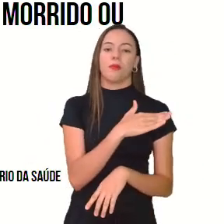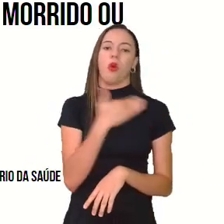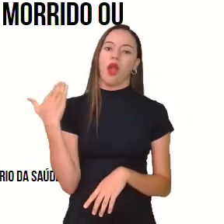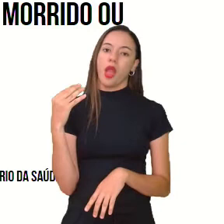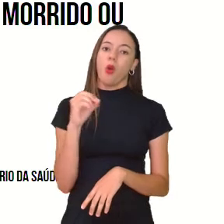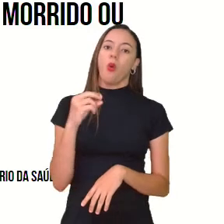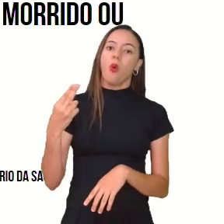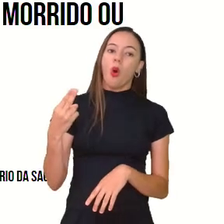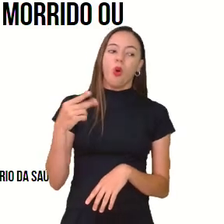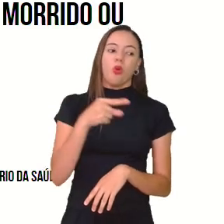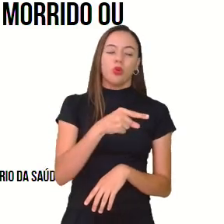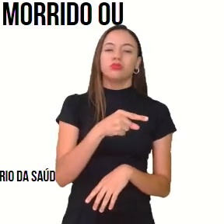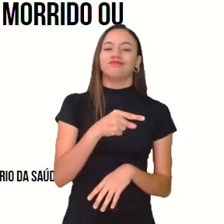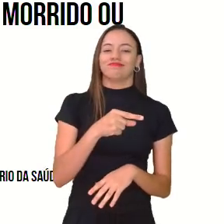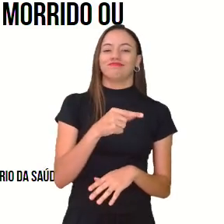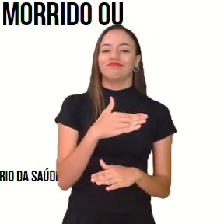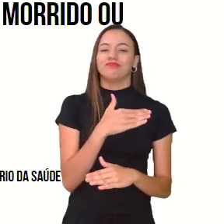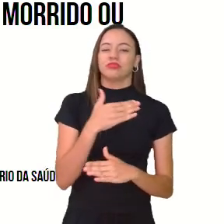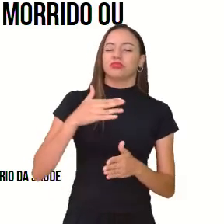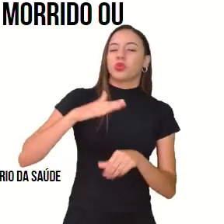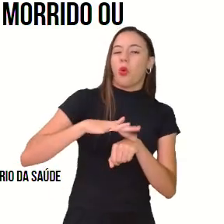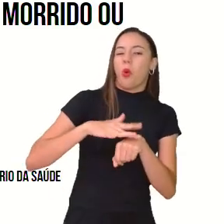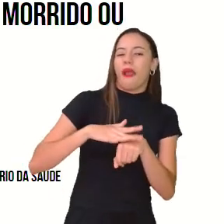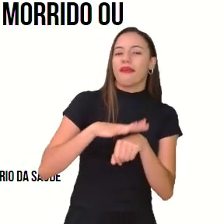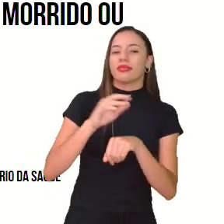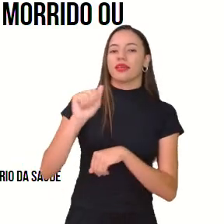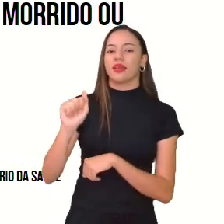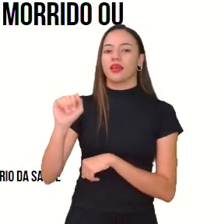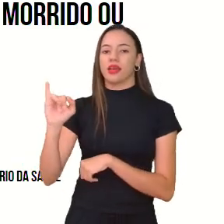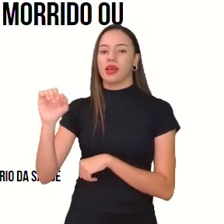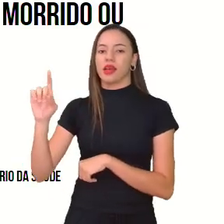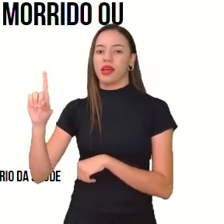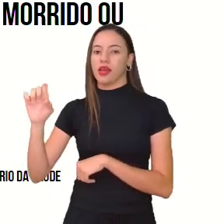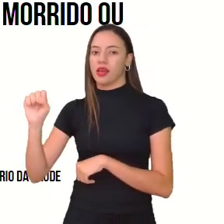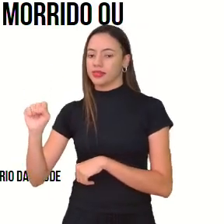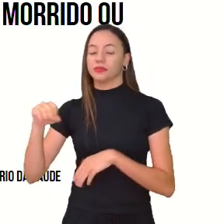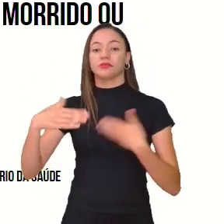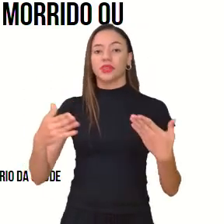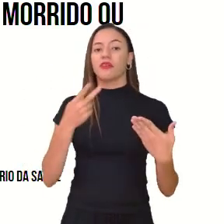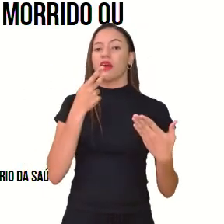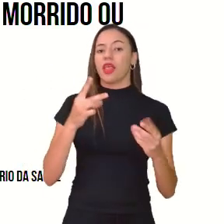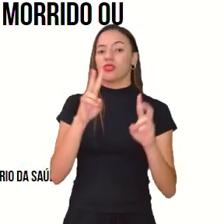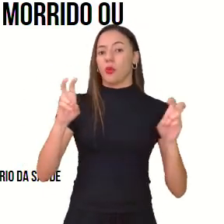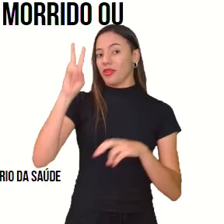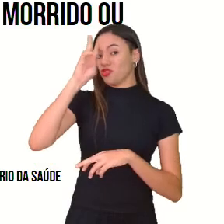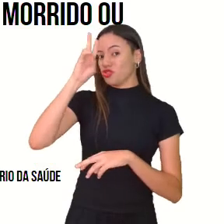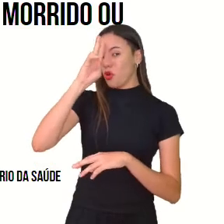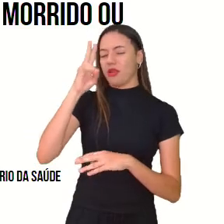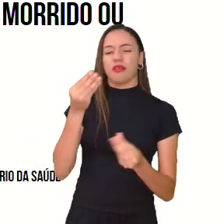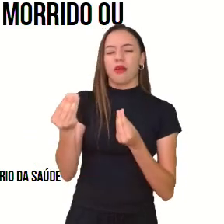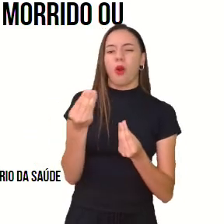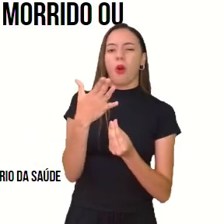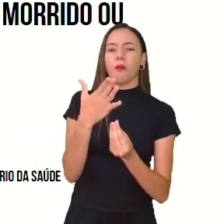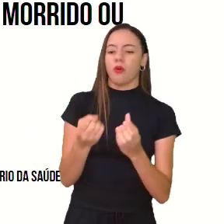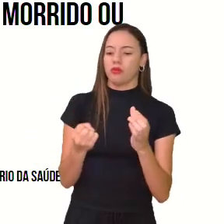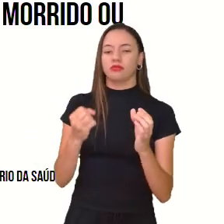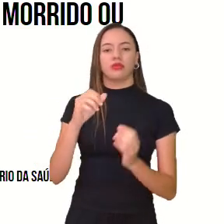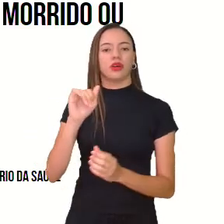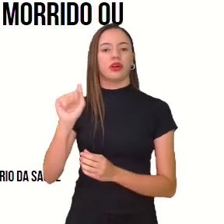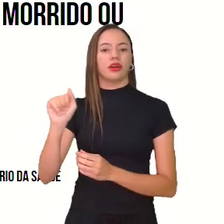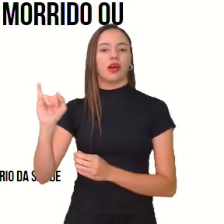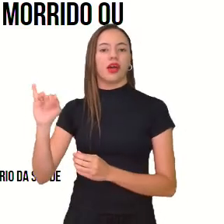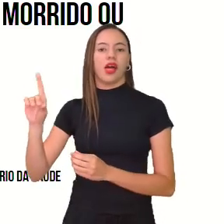AIDS. Gente, falar a respeito da história de como a AIDS começou é falar que foi uma